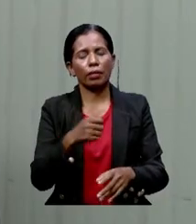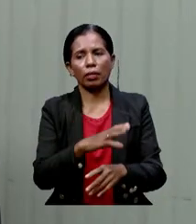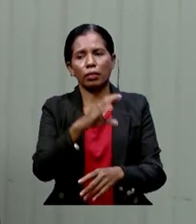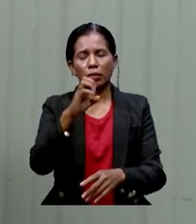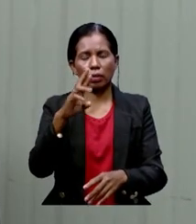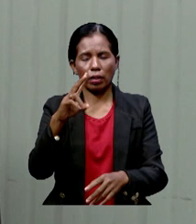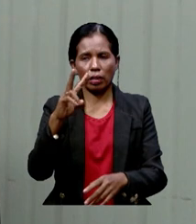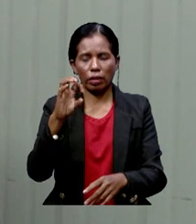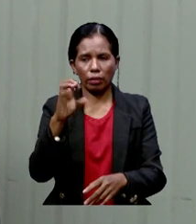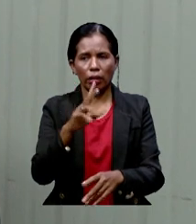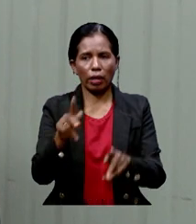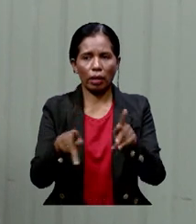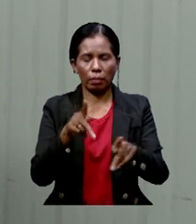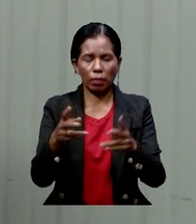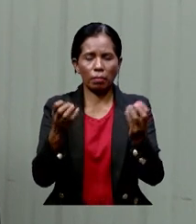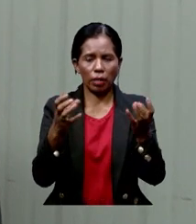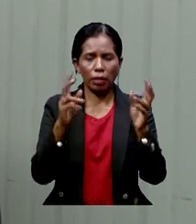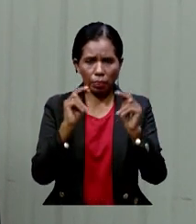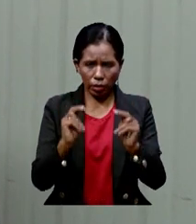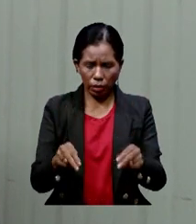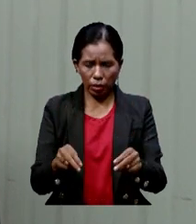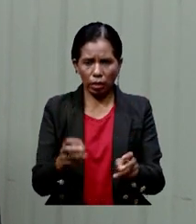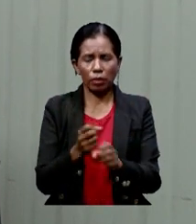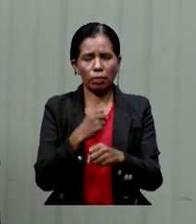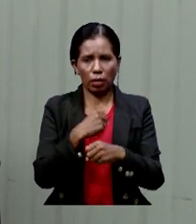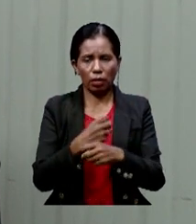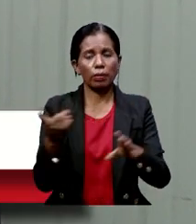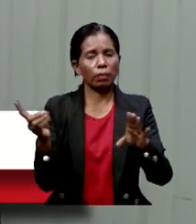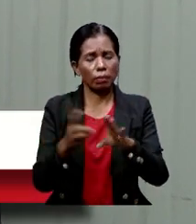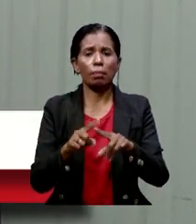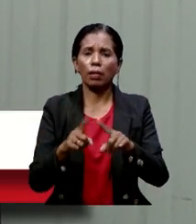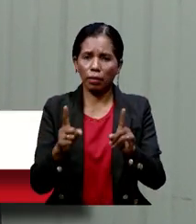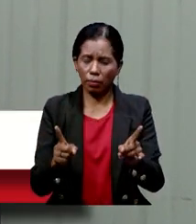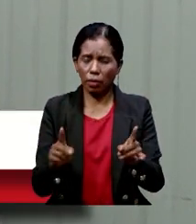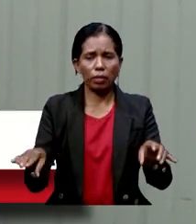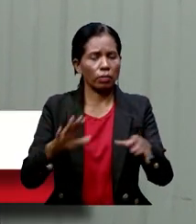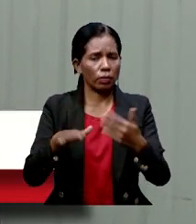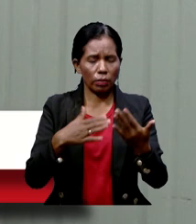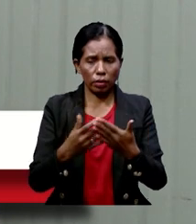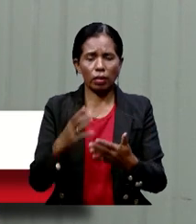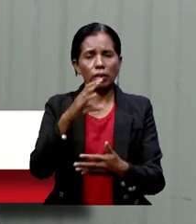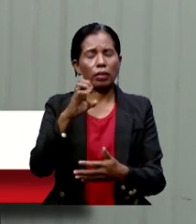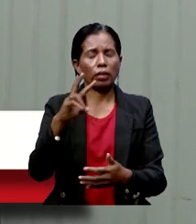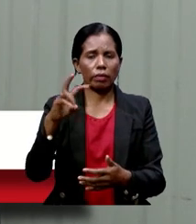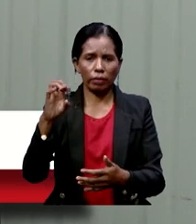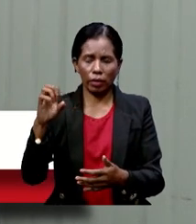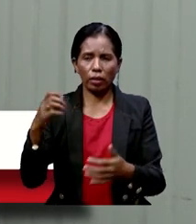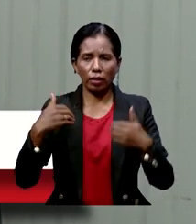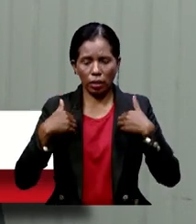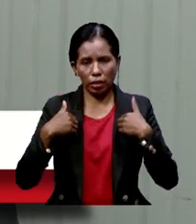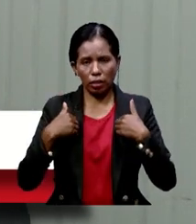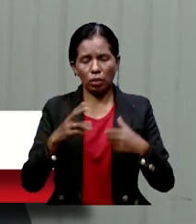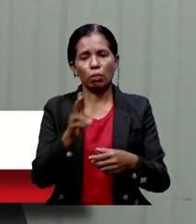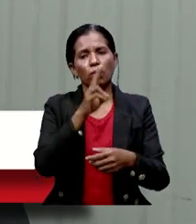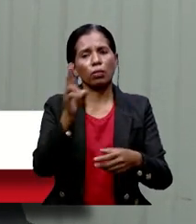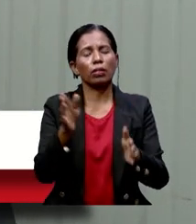en ma barak tete sin y tete duzen stal. Mai be, tamba, servicio hot hotu nepe que serve ia se manual.